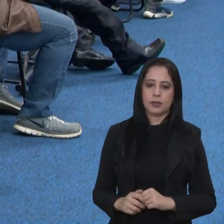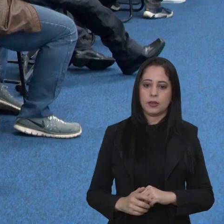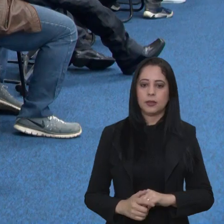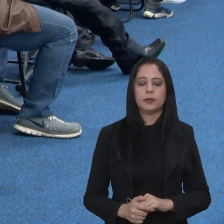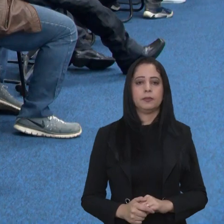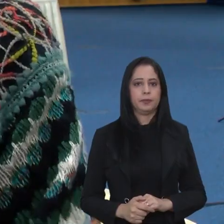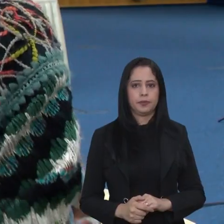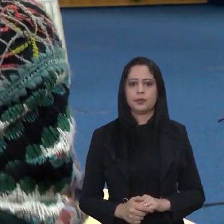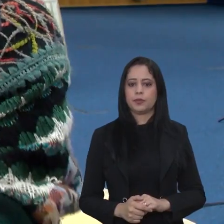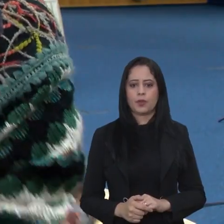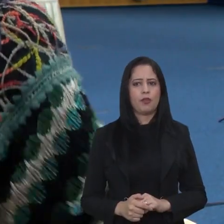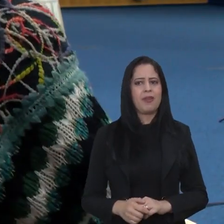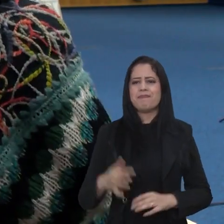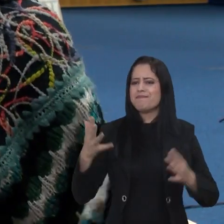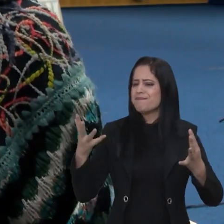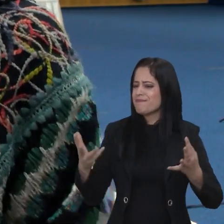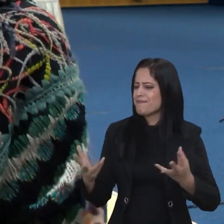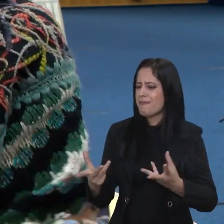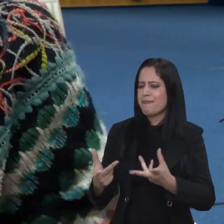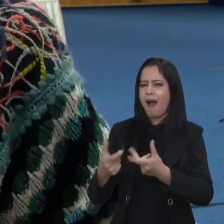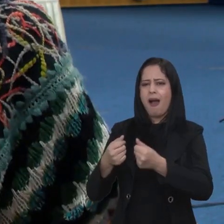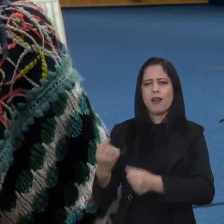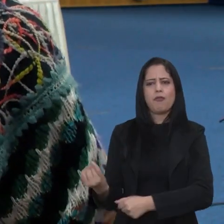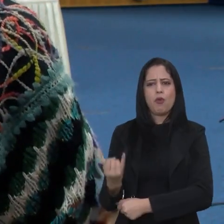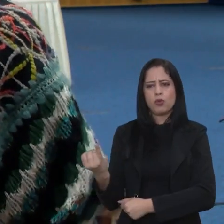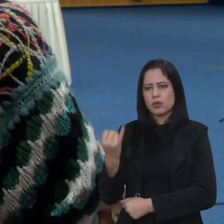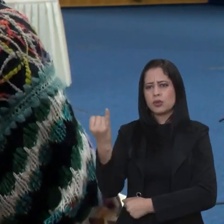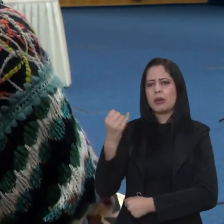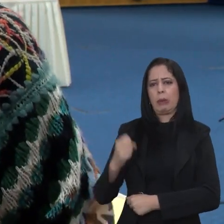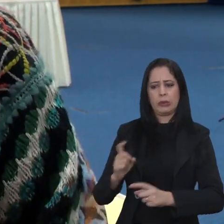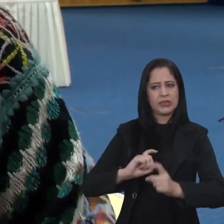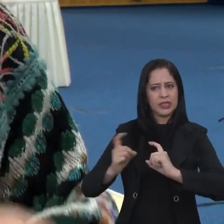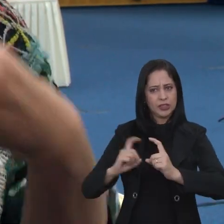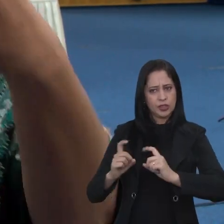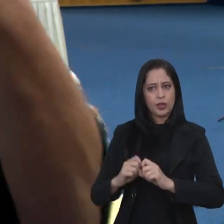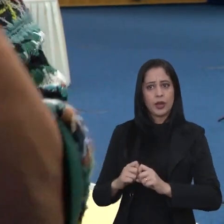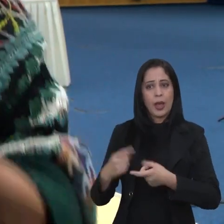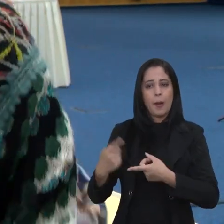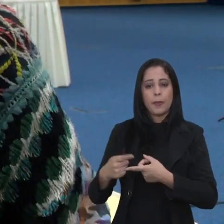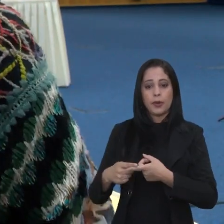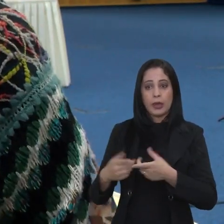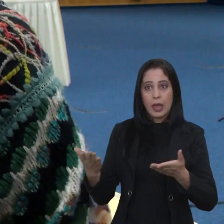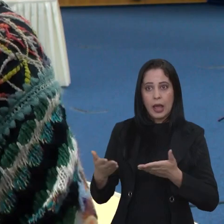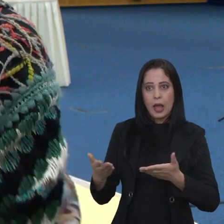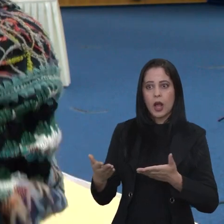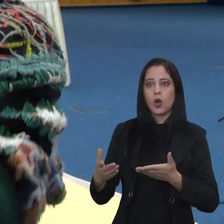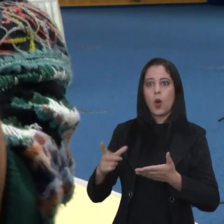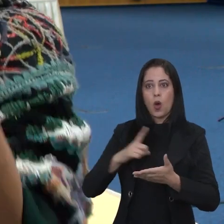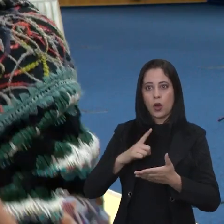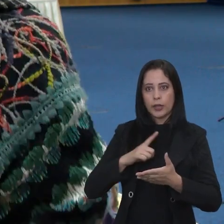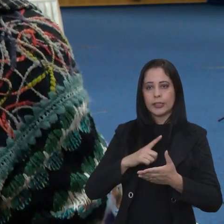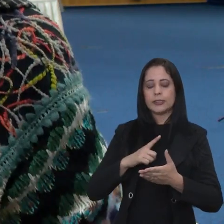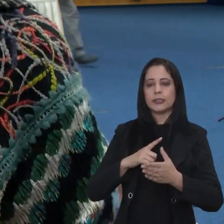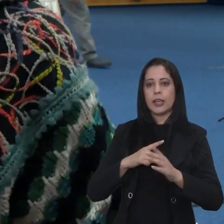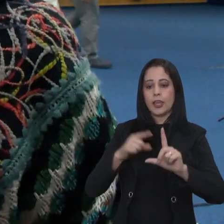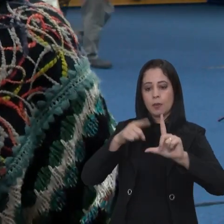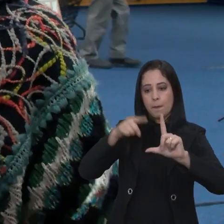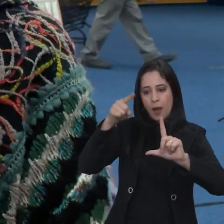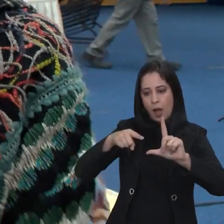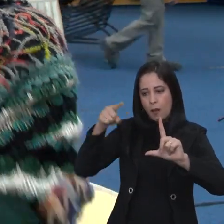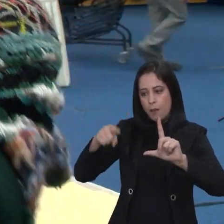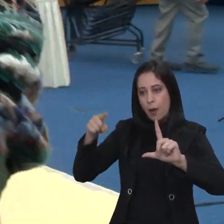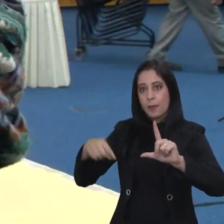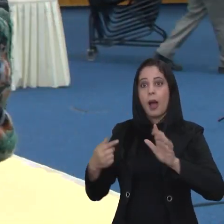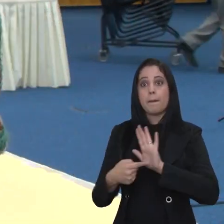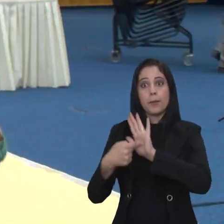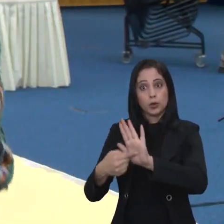da cidade. Foi fundamental, importante para essa comissão, né, porque ele trouxe uma série de dados